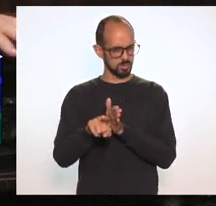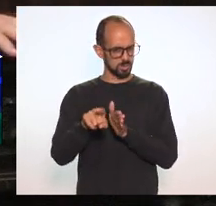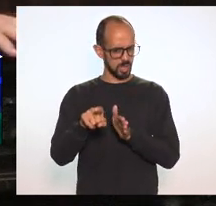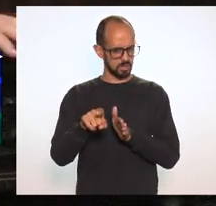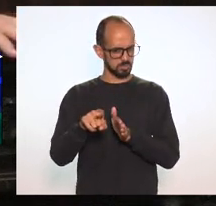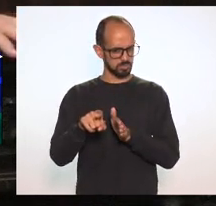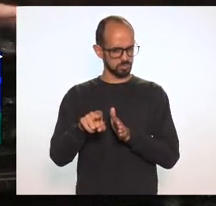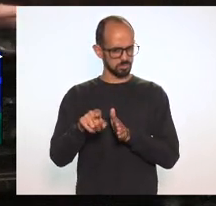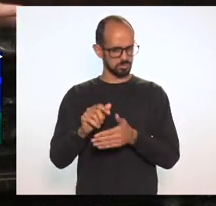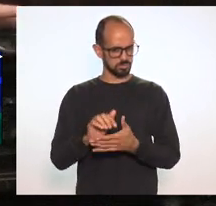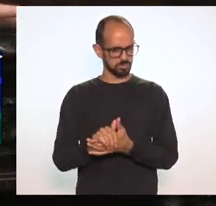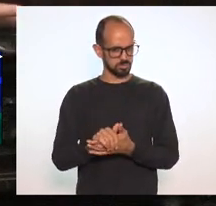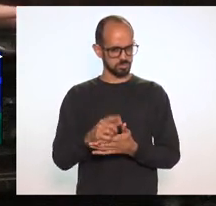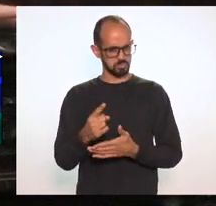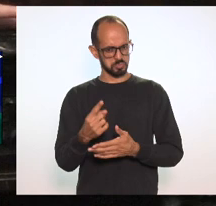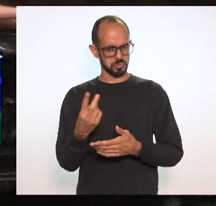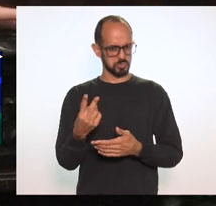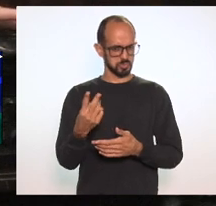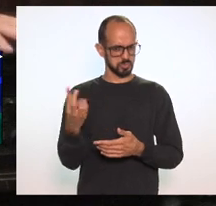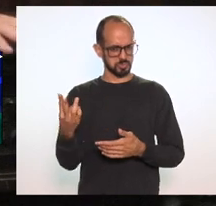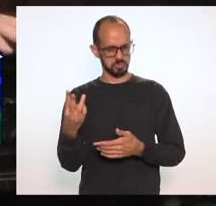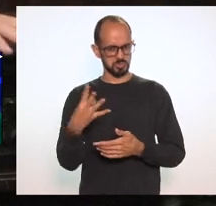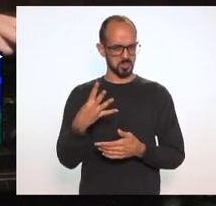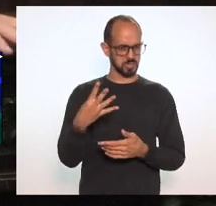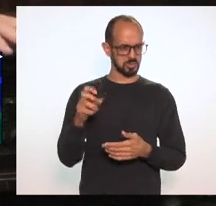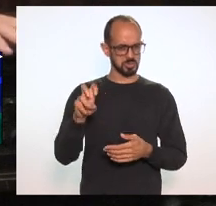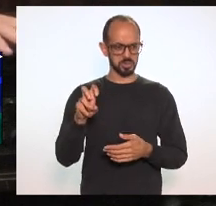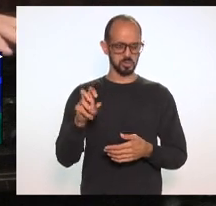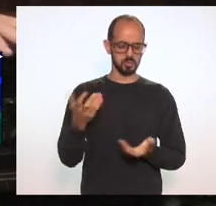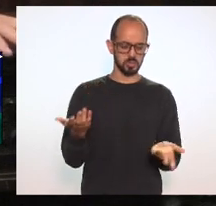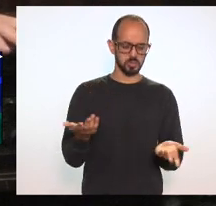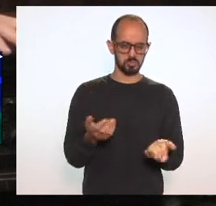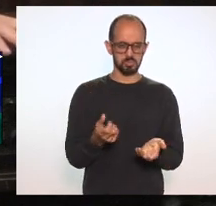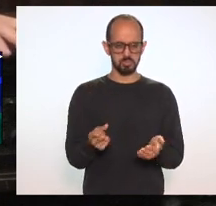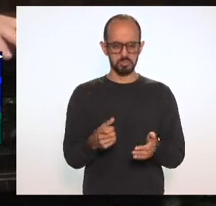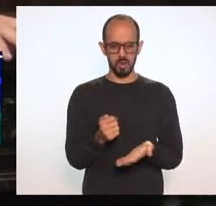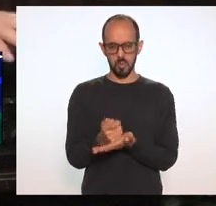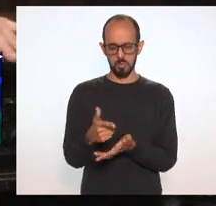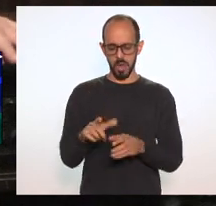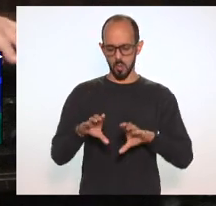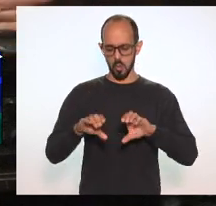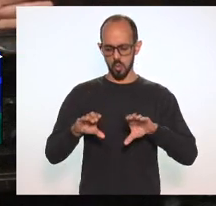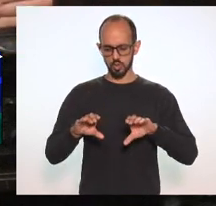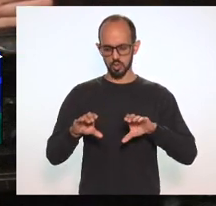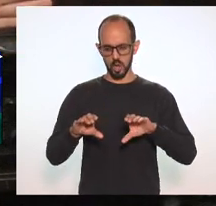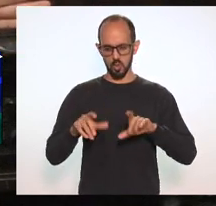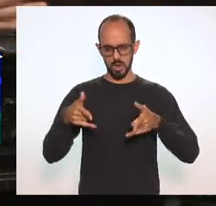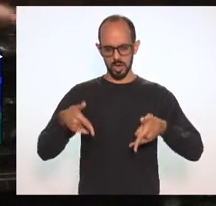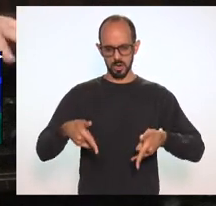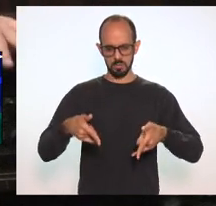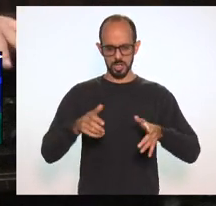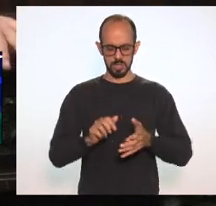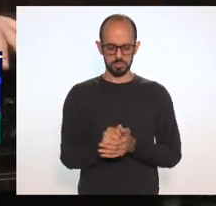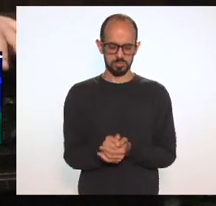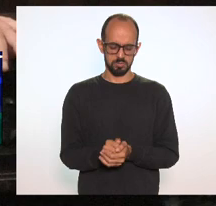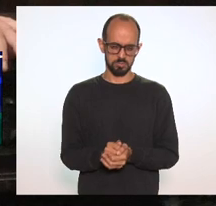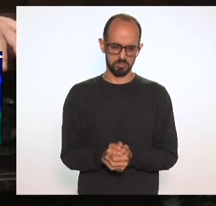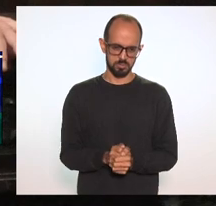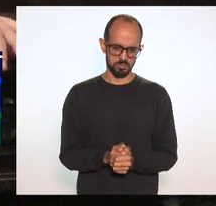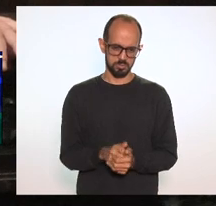loja de colchões uma duas três quatro cinco para comprar um colchão 10